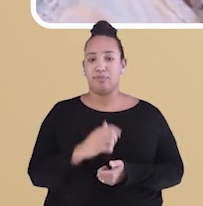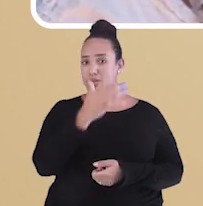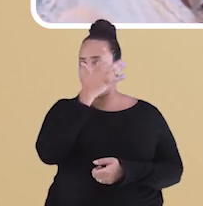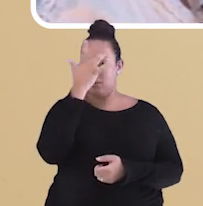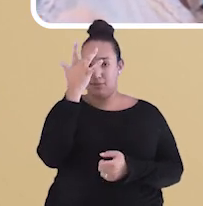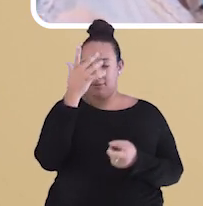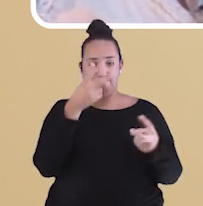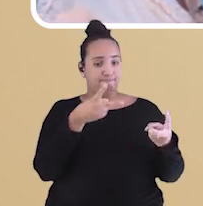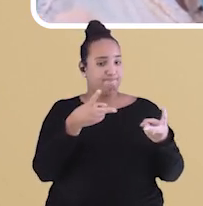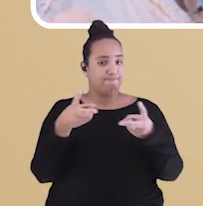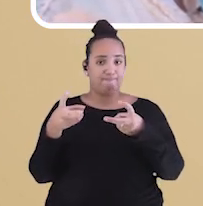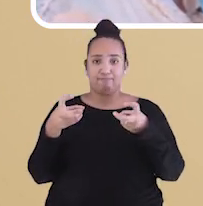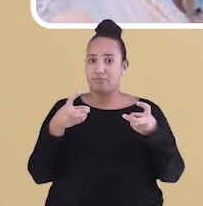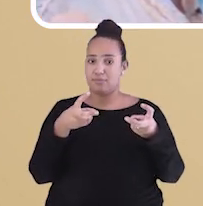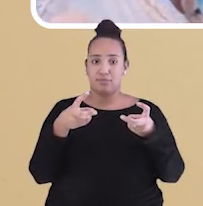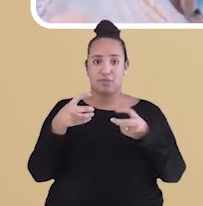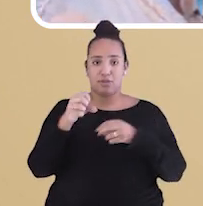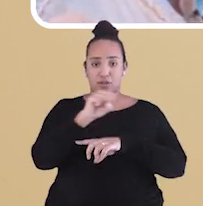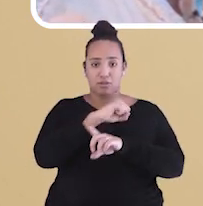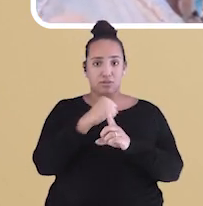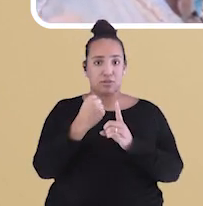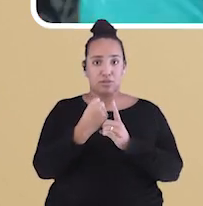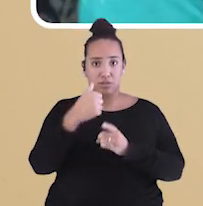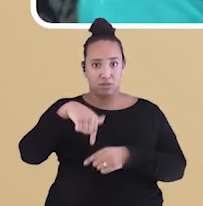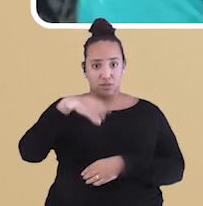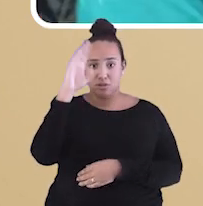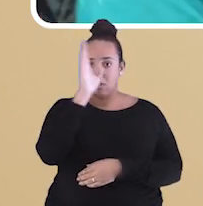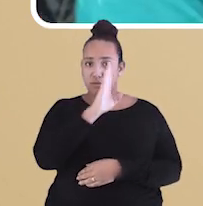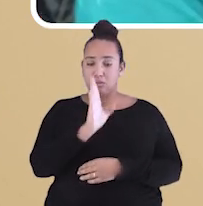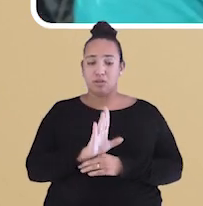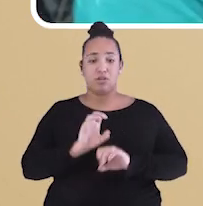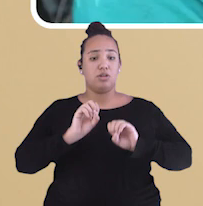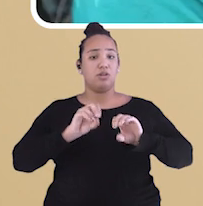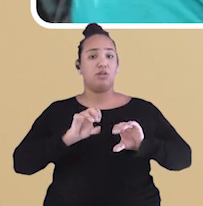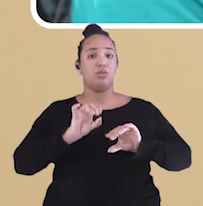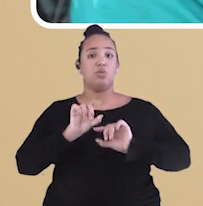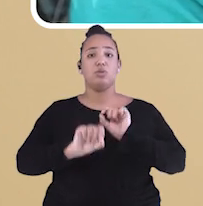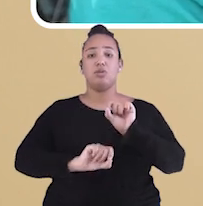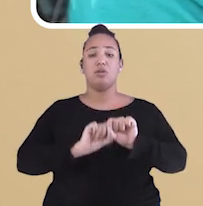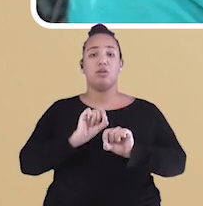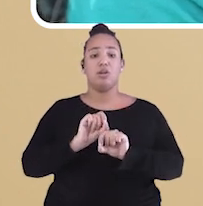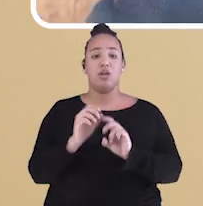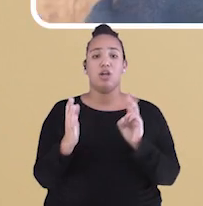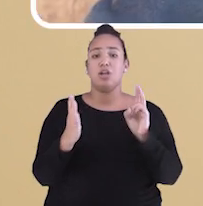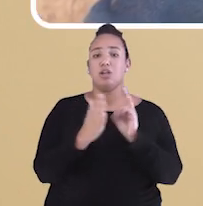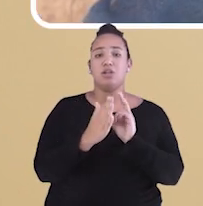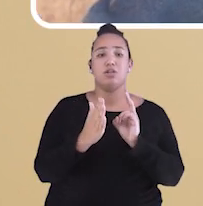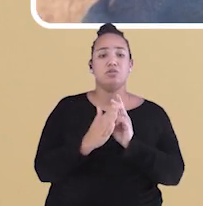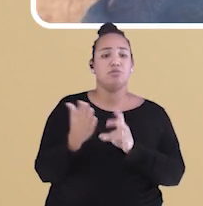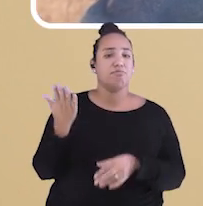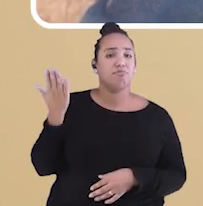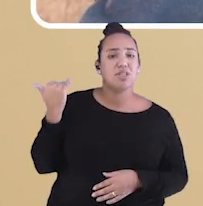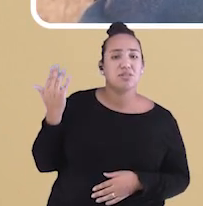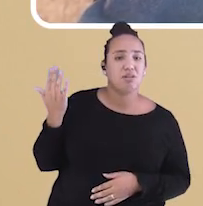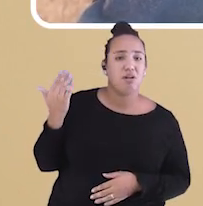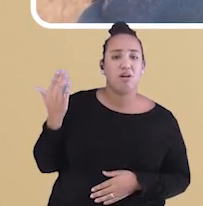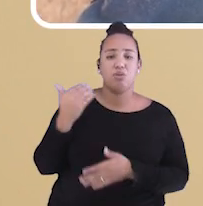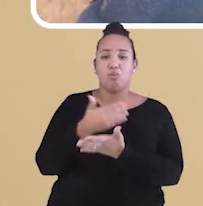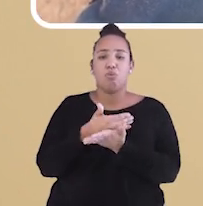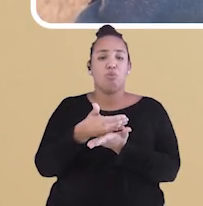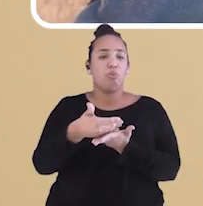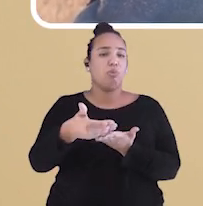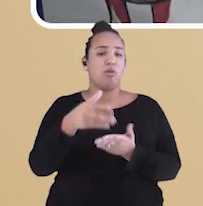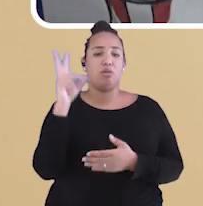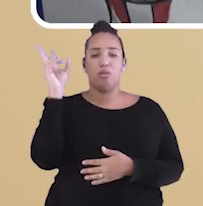pela sociedade como um todo, porque a sociedade brasileira foi educada a pensar o índio como um ser do passado, como um ser do princípio, da